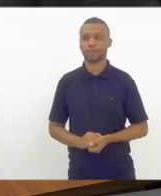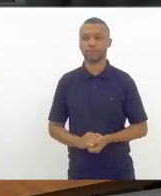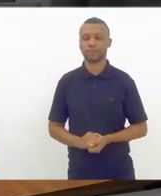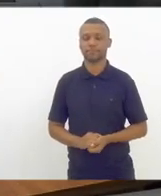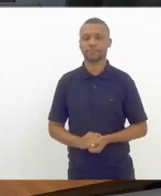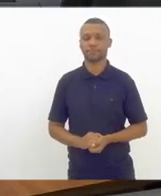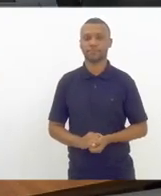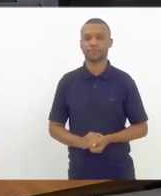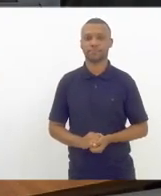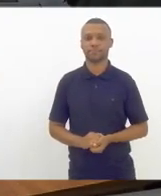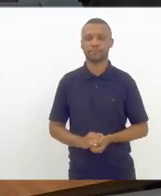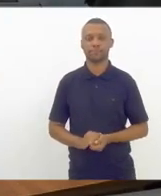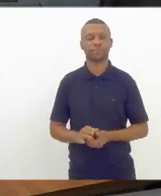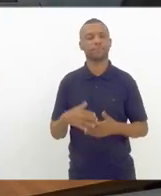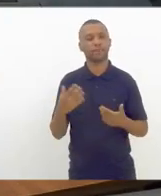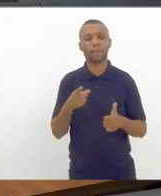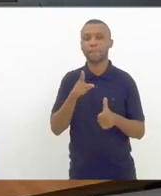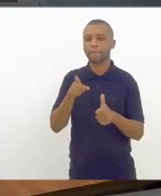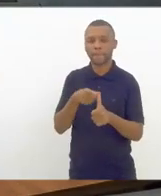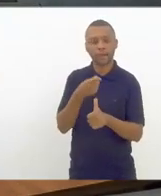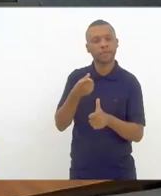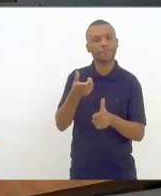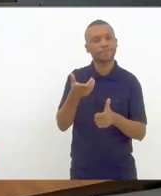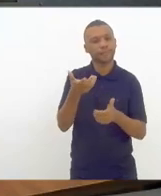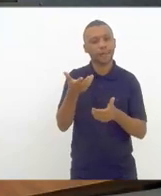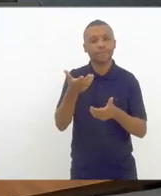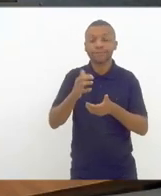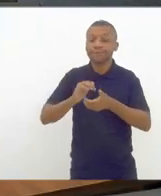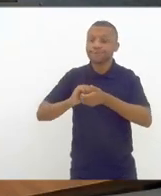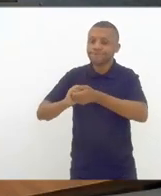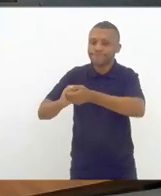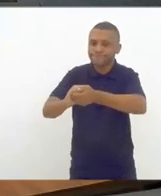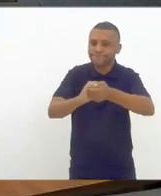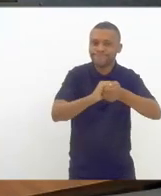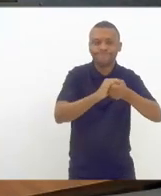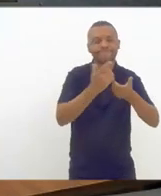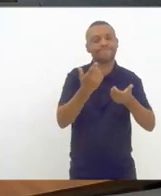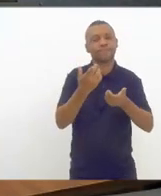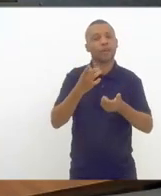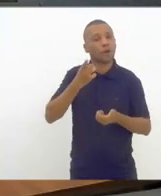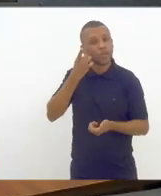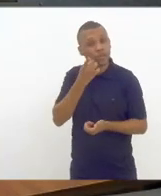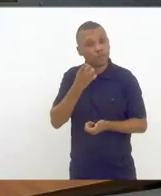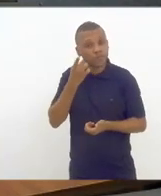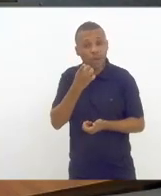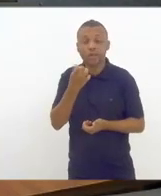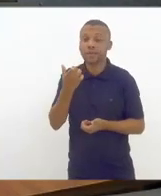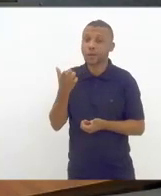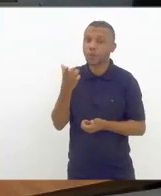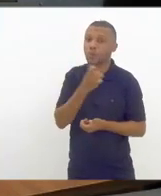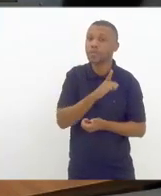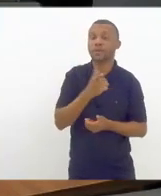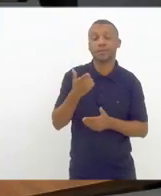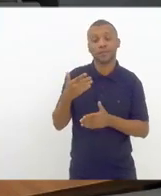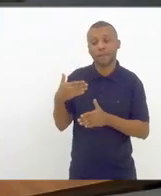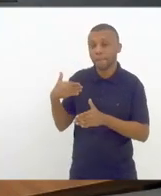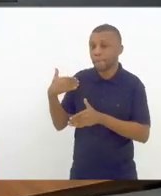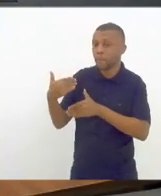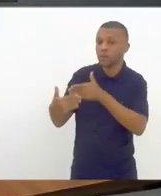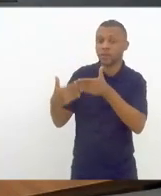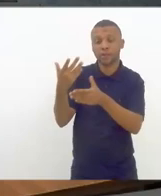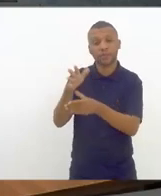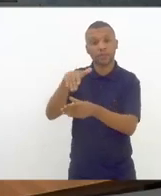Senhor presidente, primeiramente saudar a todos os deputados e deputadas que construíram esse processo